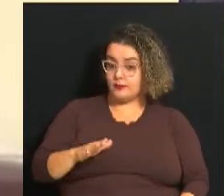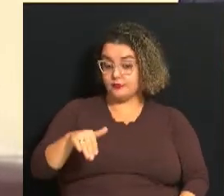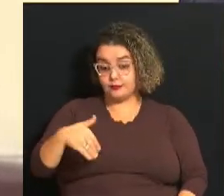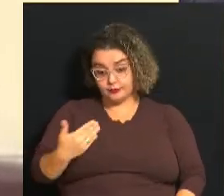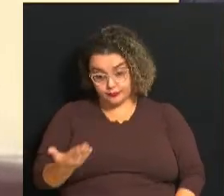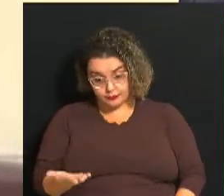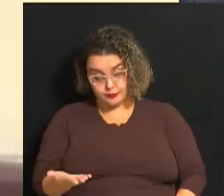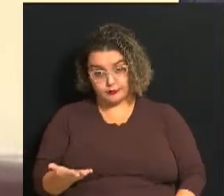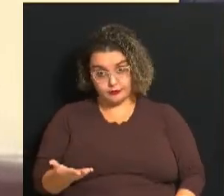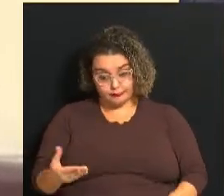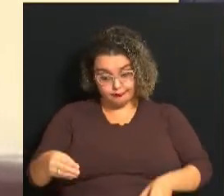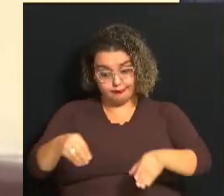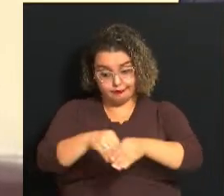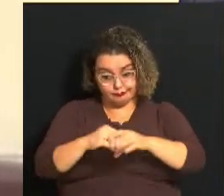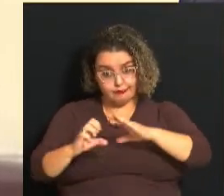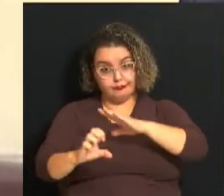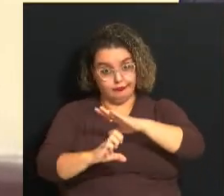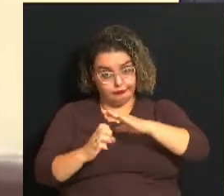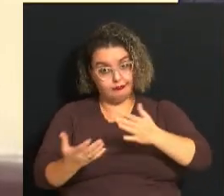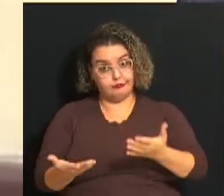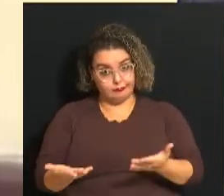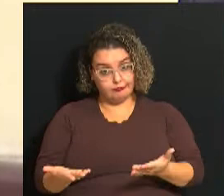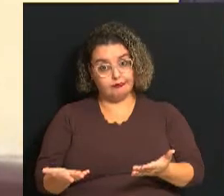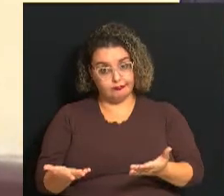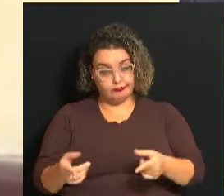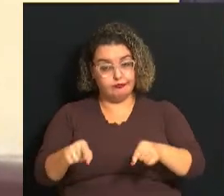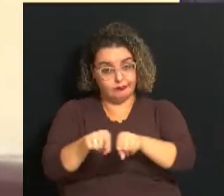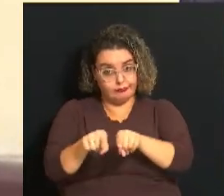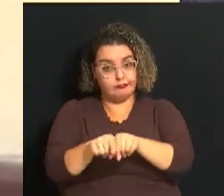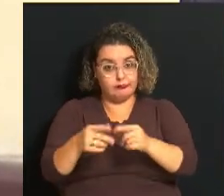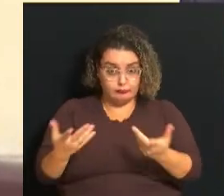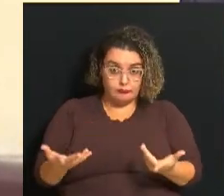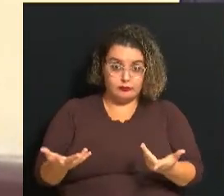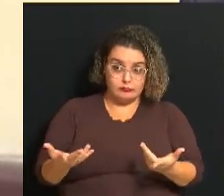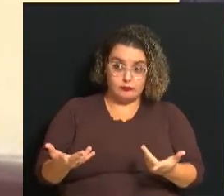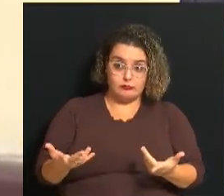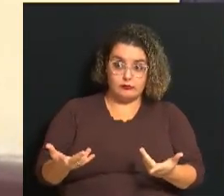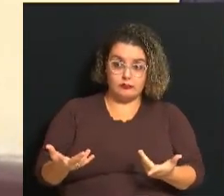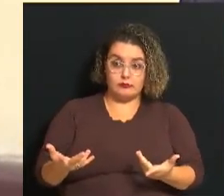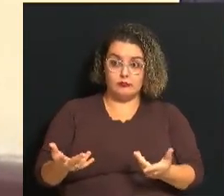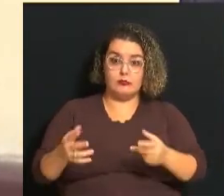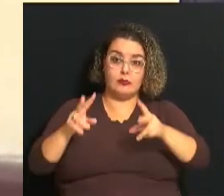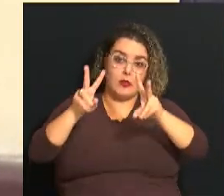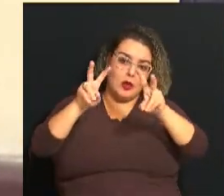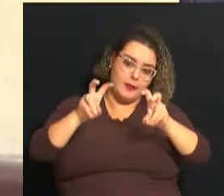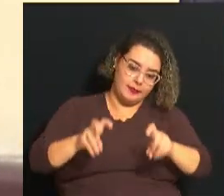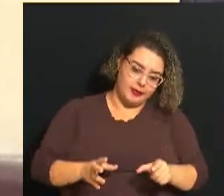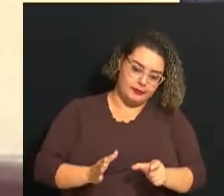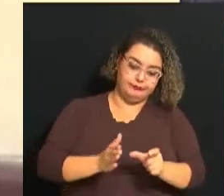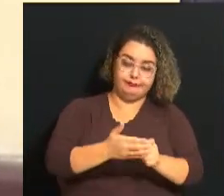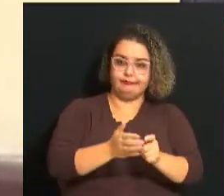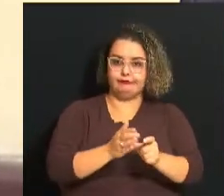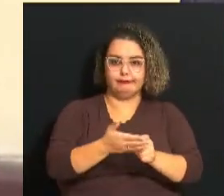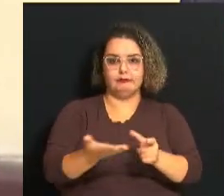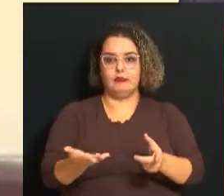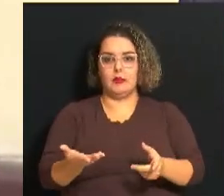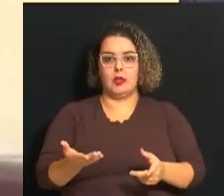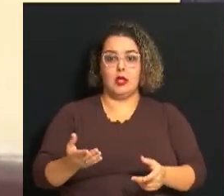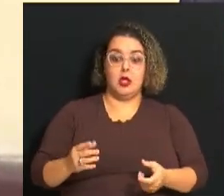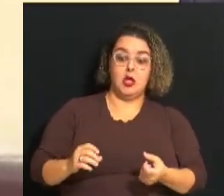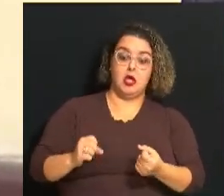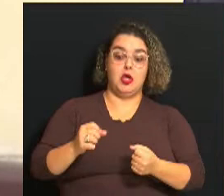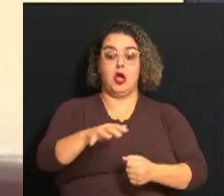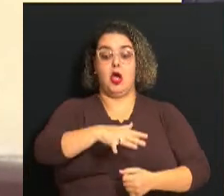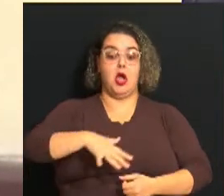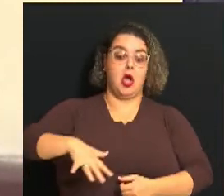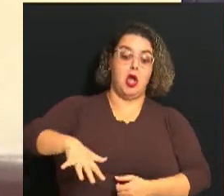dentro das próprias empresas porque ainda uma Neves cunharam termos como indústria do dano moral indústria